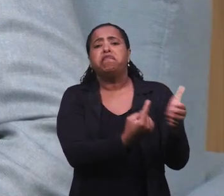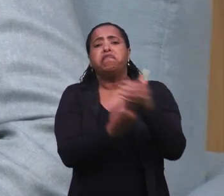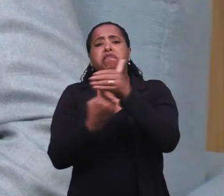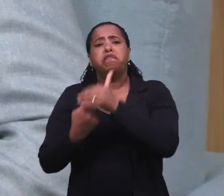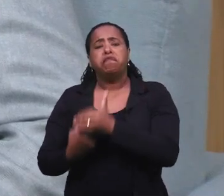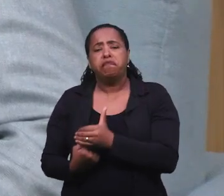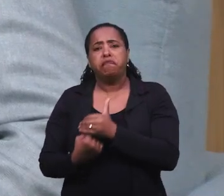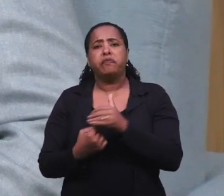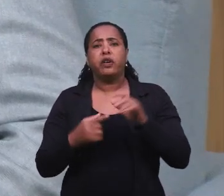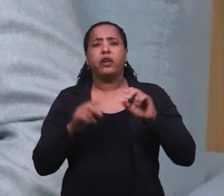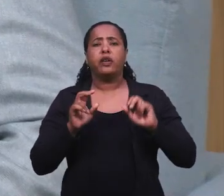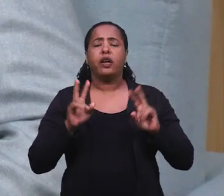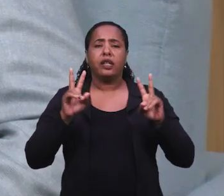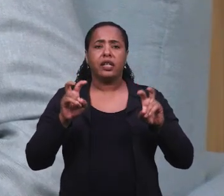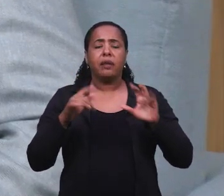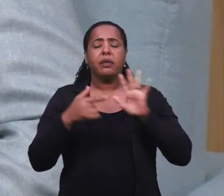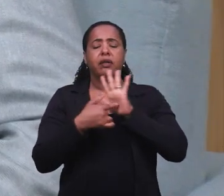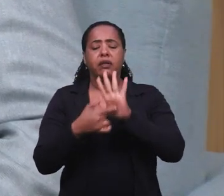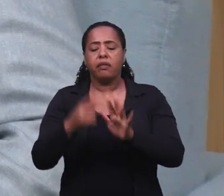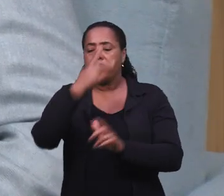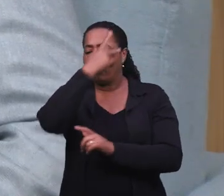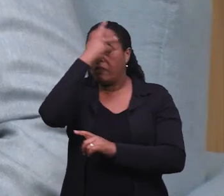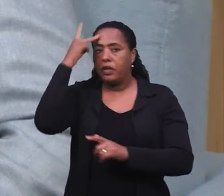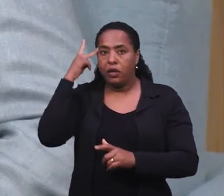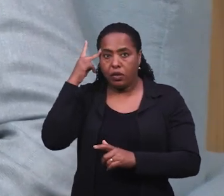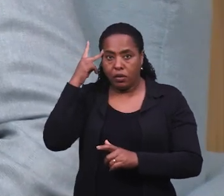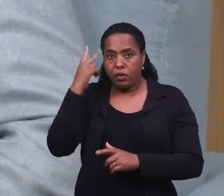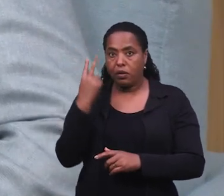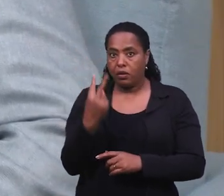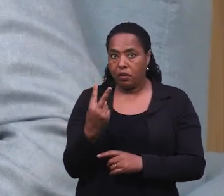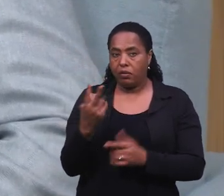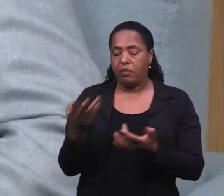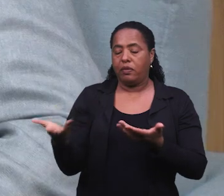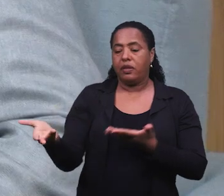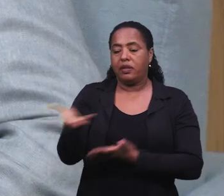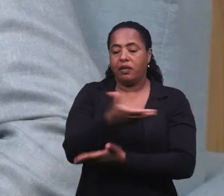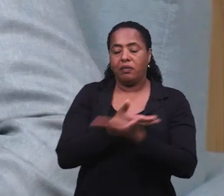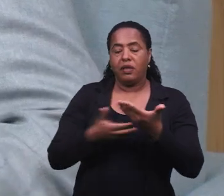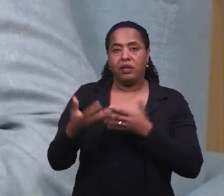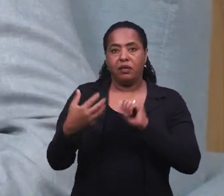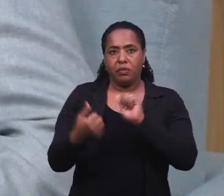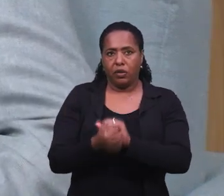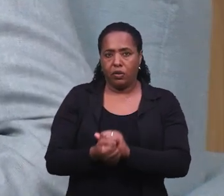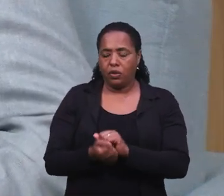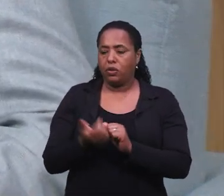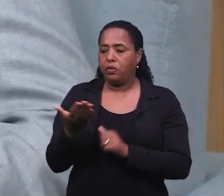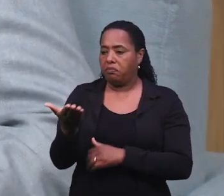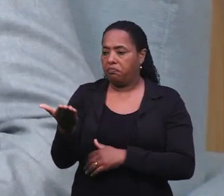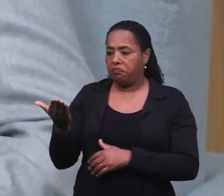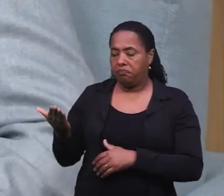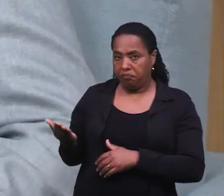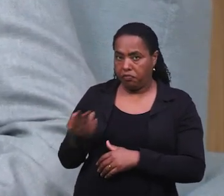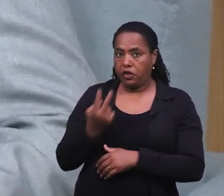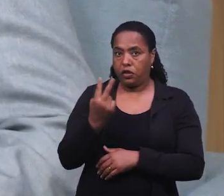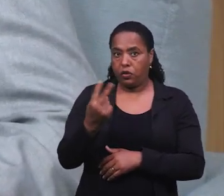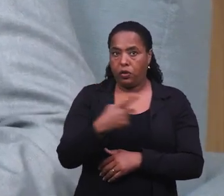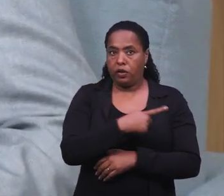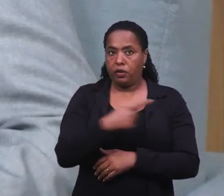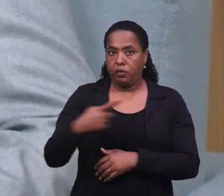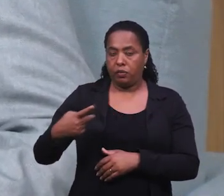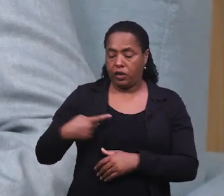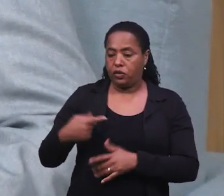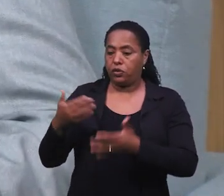convidados participando conosco nesta edição. São dois pastores que foram chamados para falar